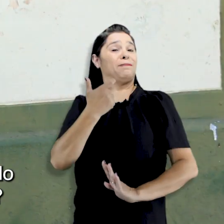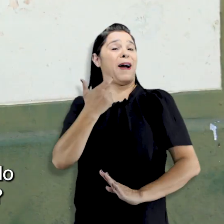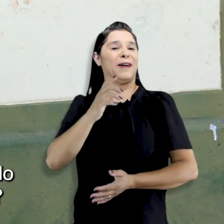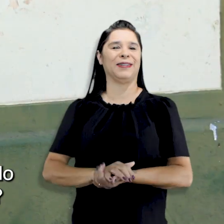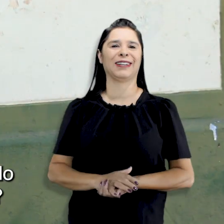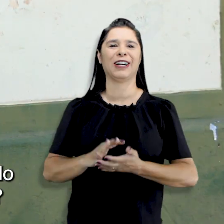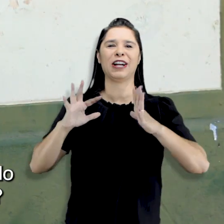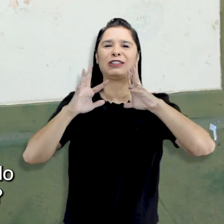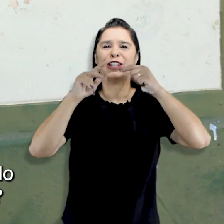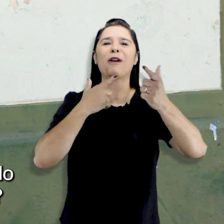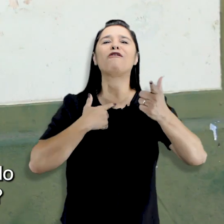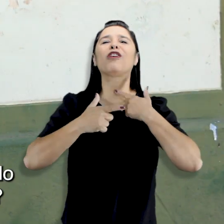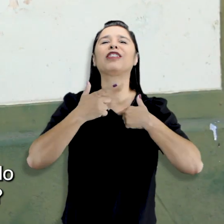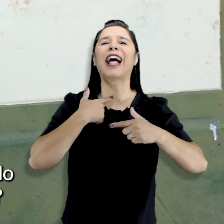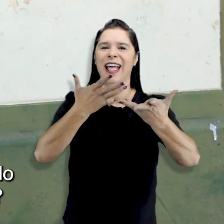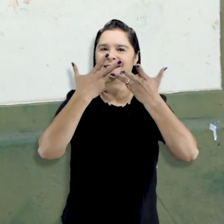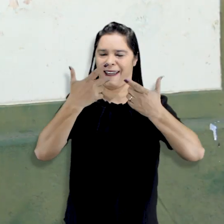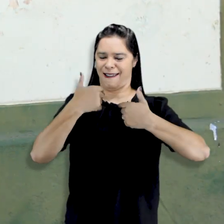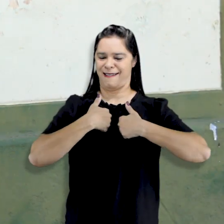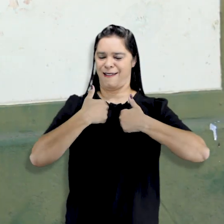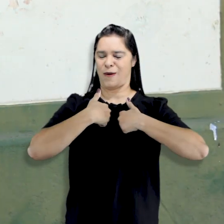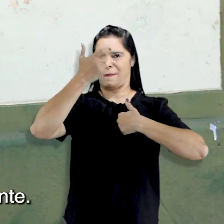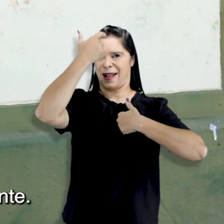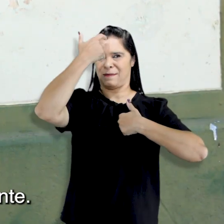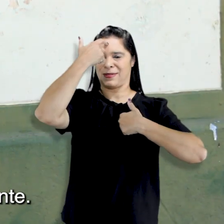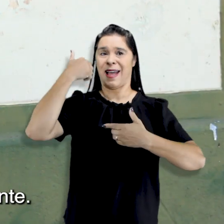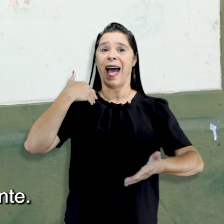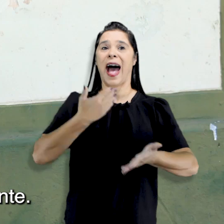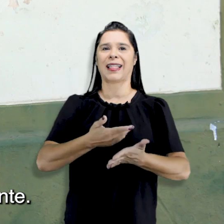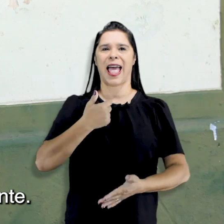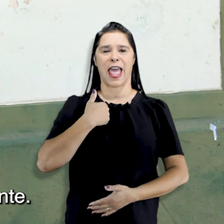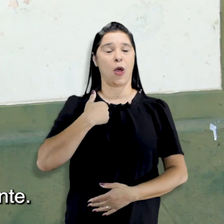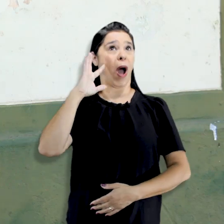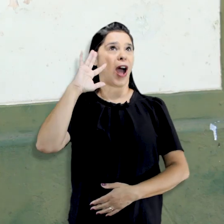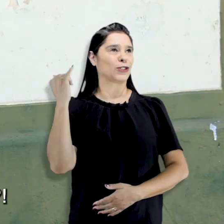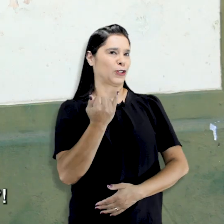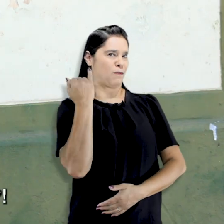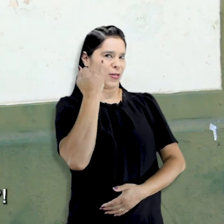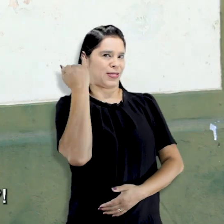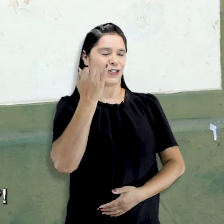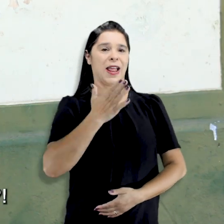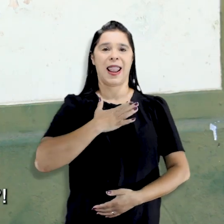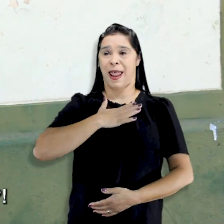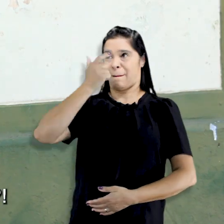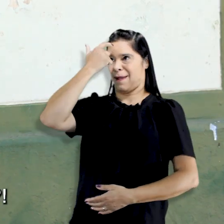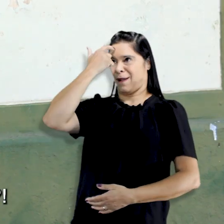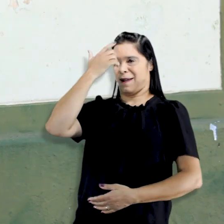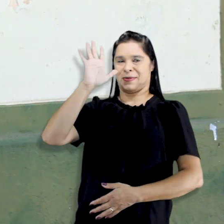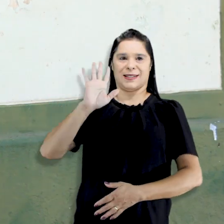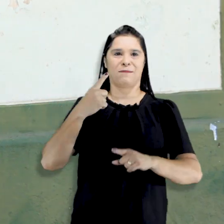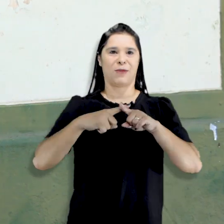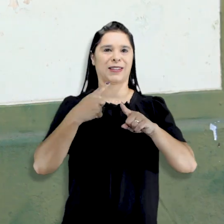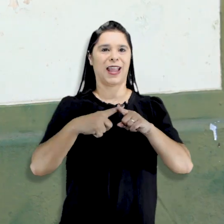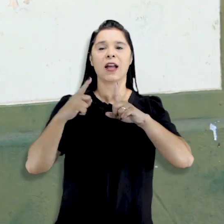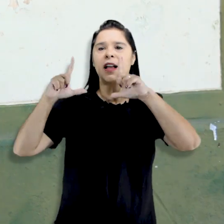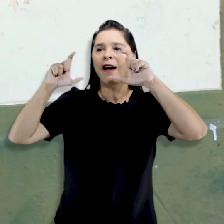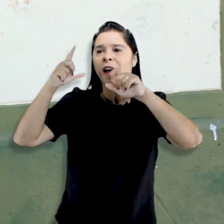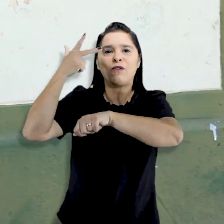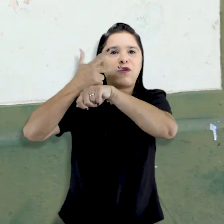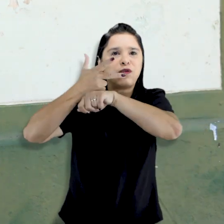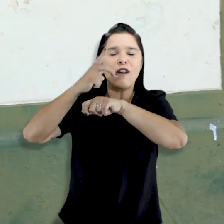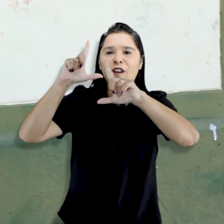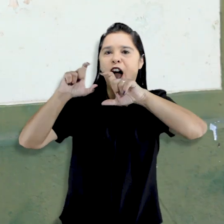que todo mundo tinha vontade de ser eu, entendeu? Na minha cabeça. Então eu acho que eu sou muito importante. Isso é na minha cabeça, entendeu? Porque eu sou filmado